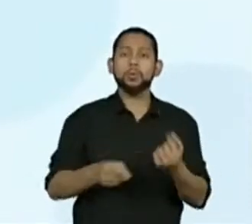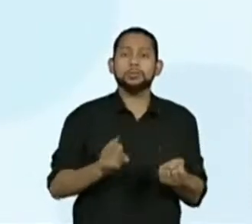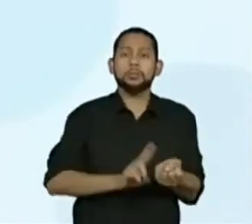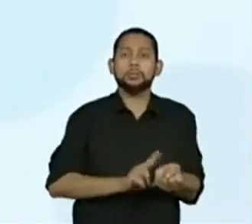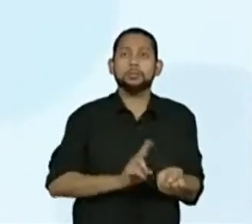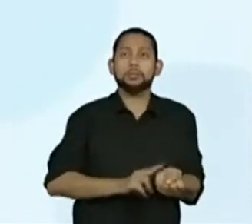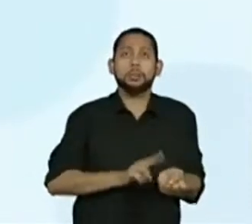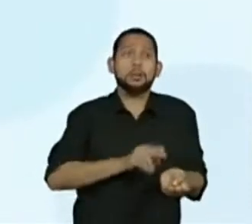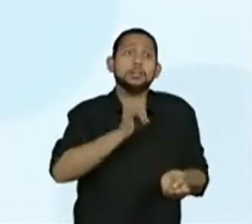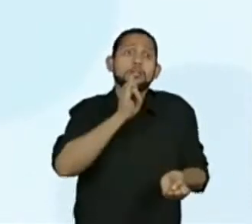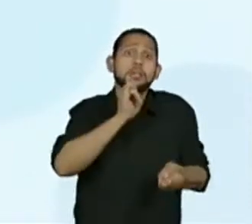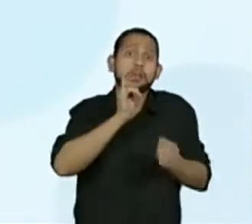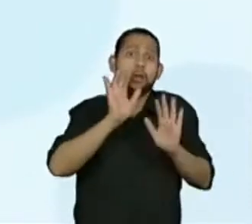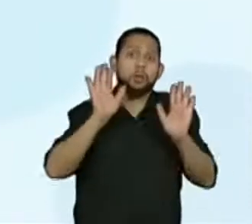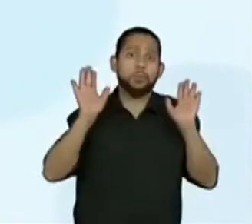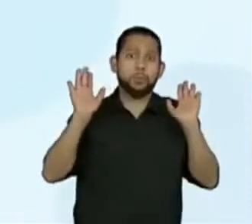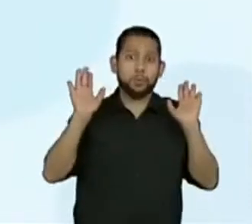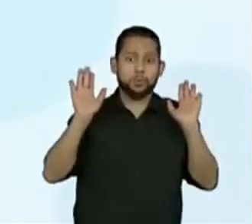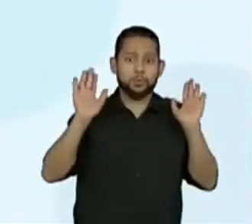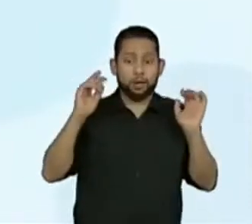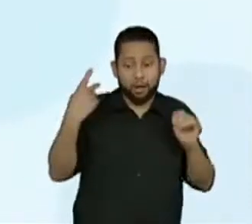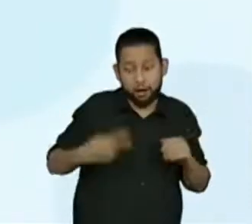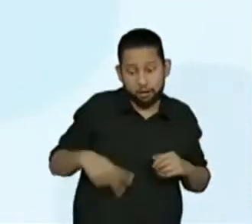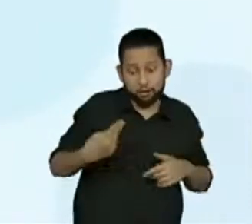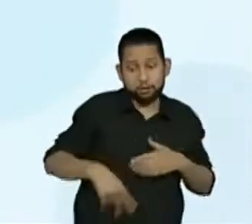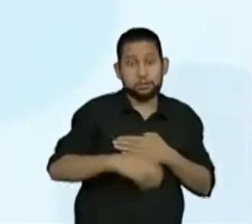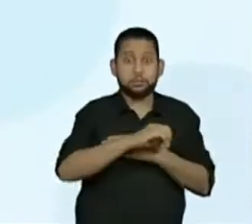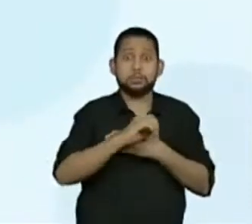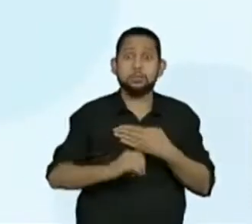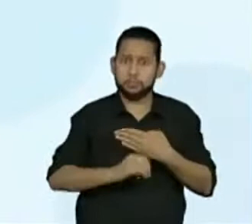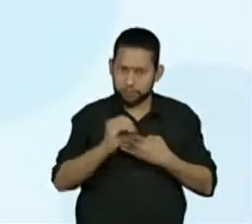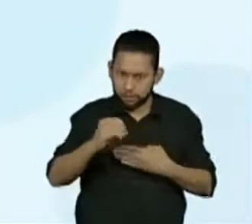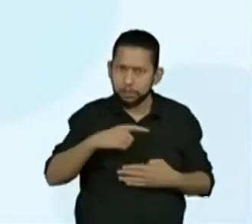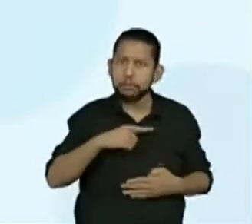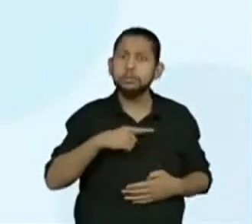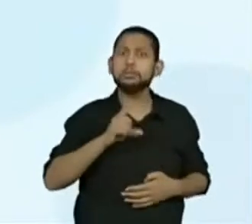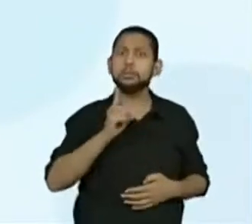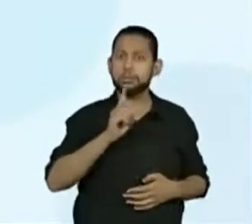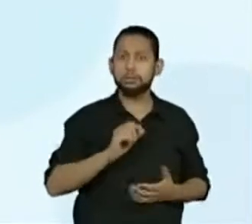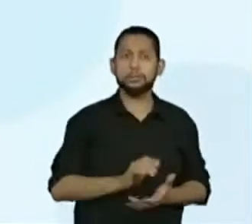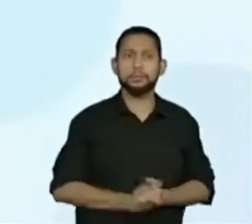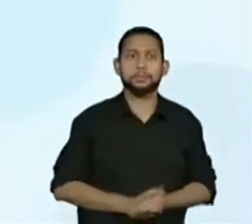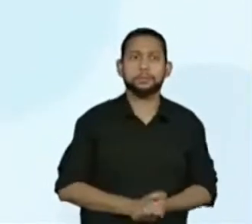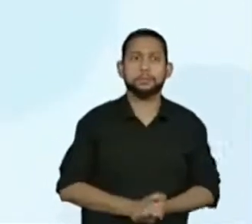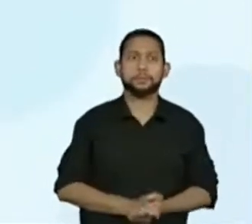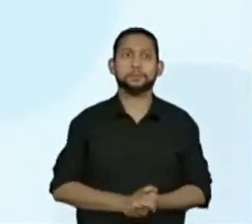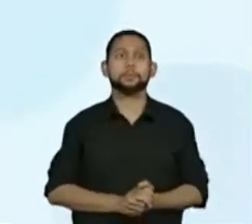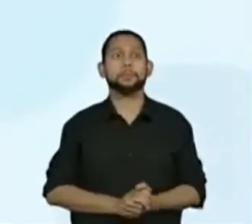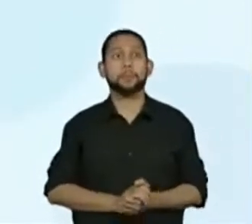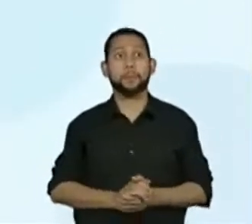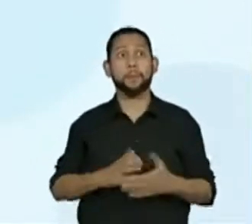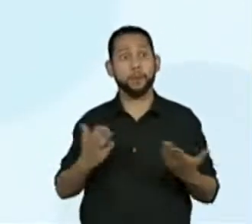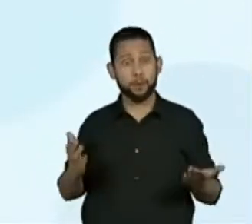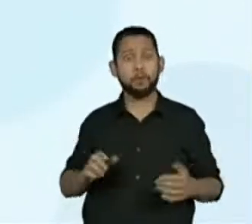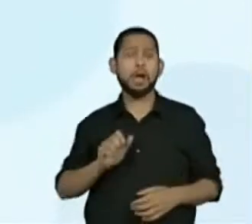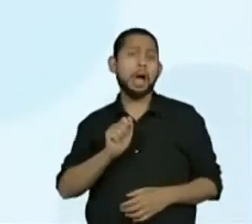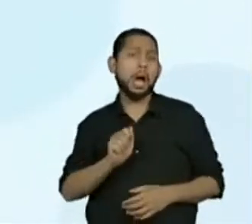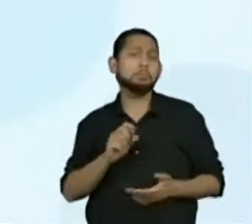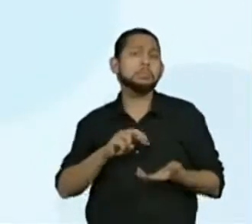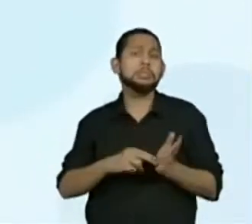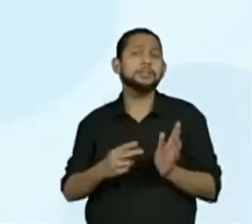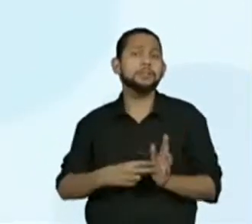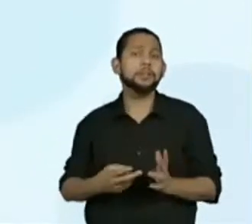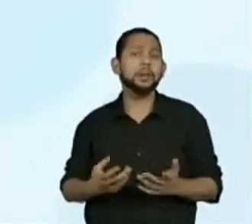exemplos tô dando a dica aqui no nosso aqui do centro de mídias nós queremos a letra como que a